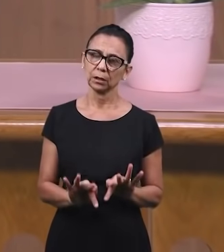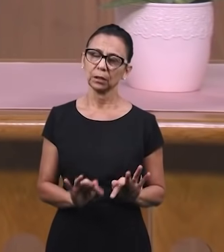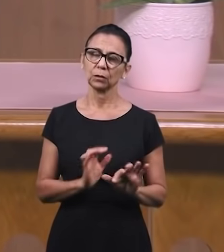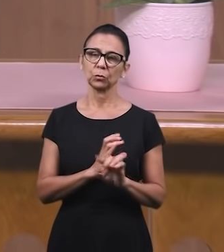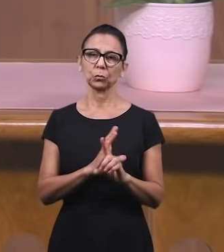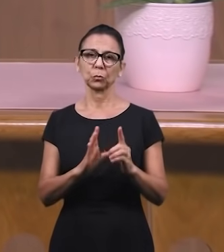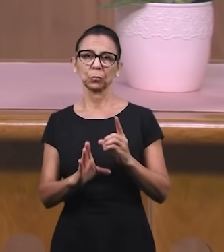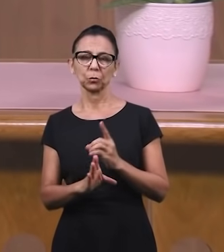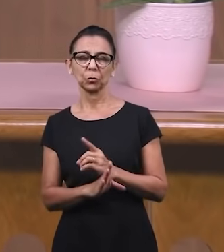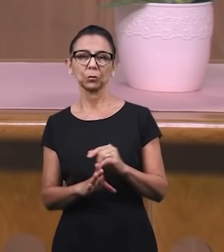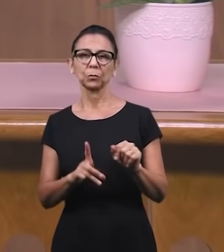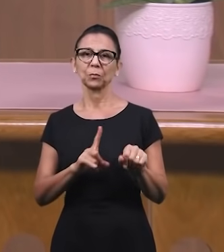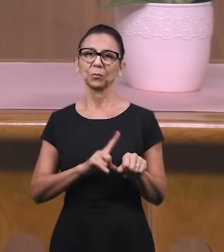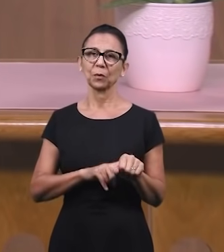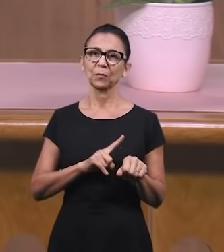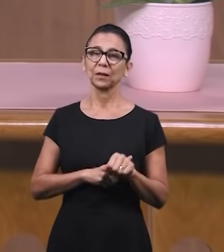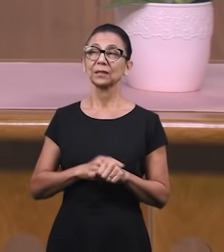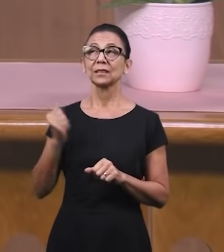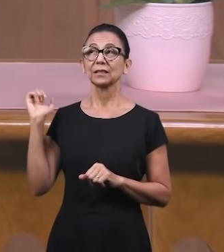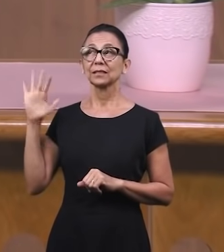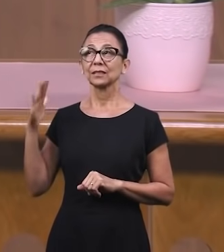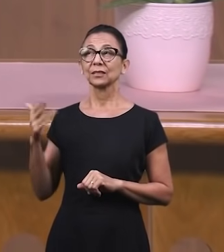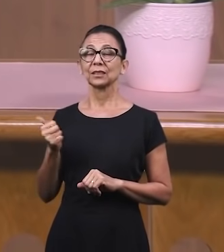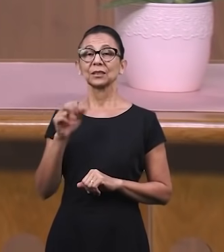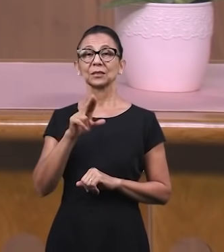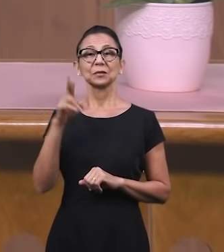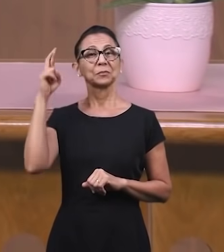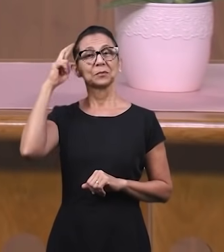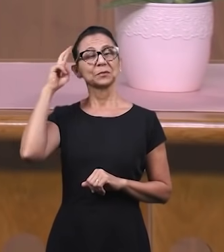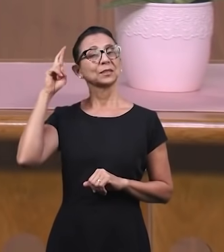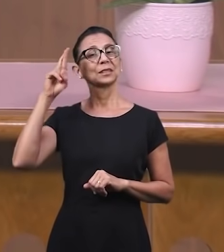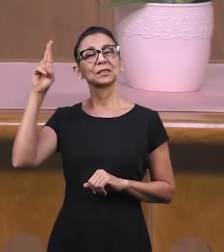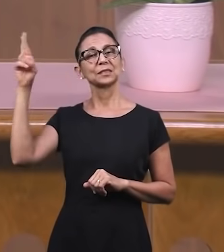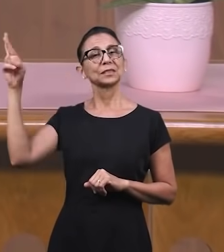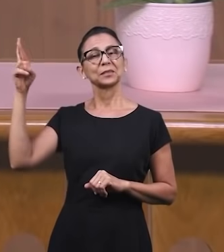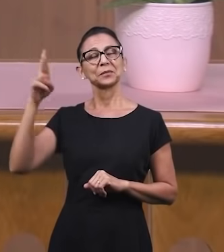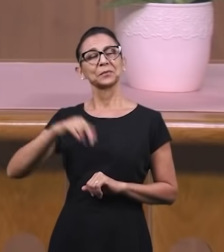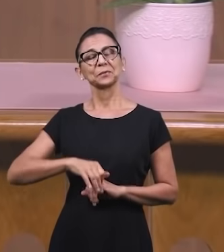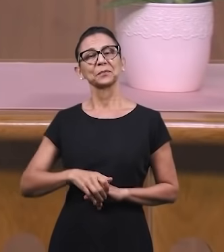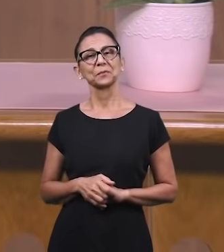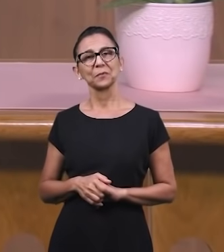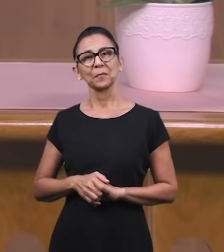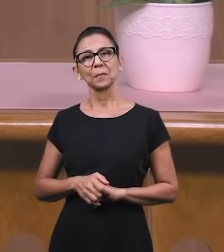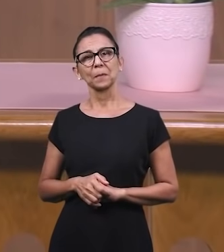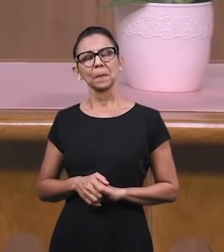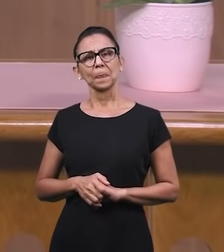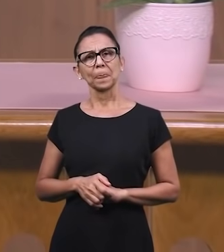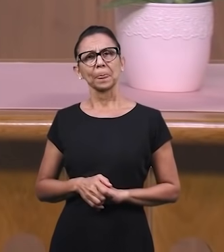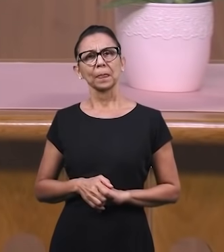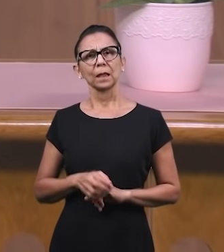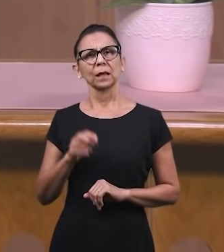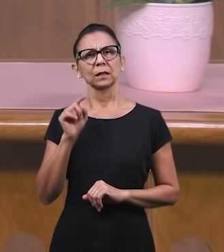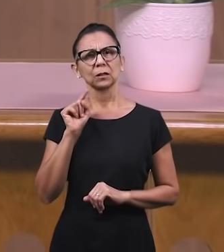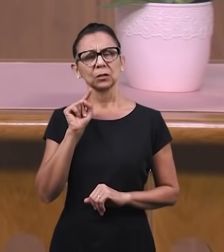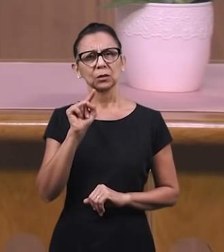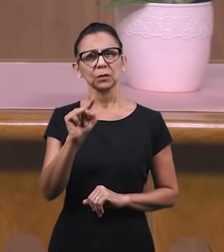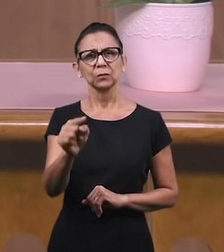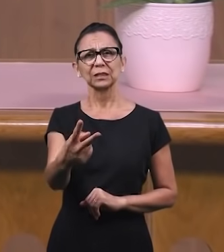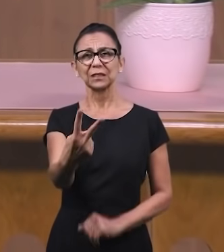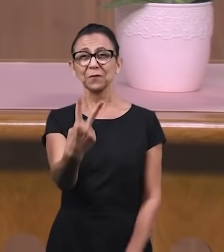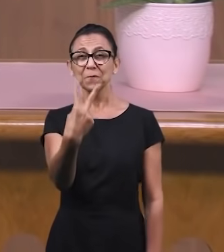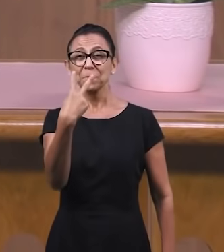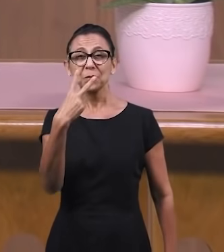desse culto, estamos chegando ao final desse momento de adoração ao nome do Senhor, em que você ouviu